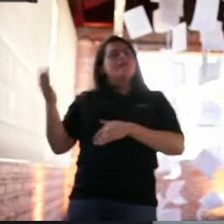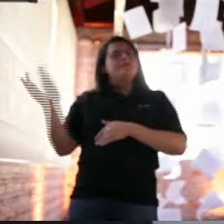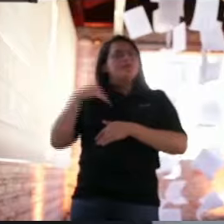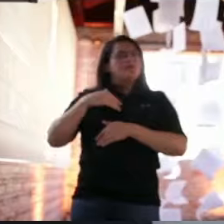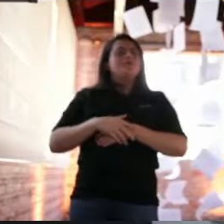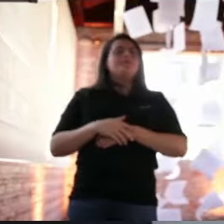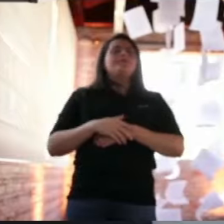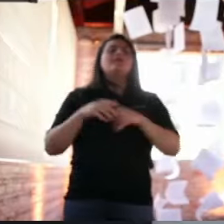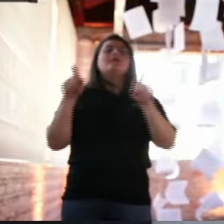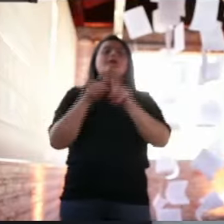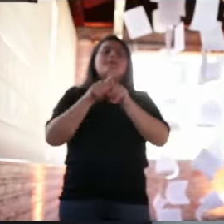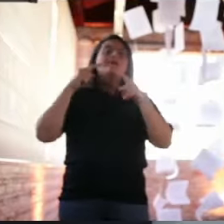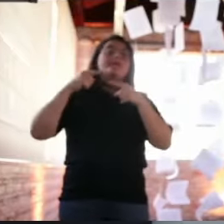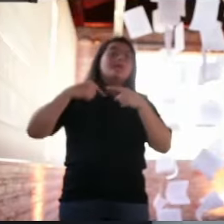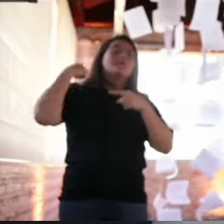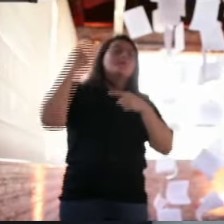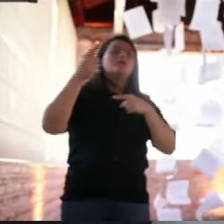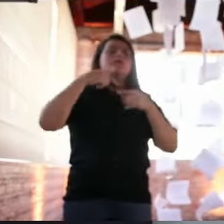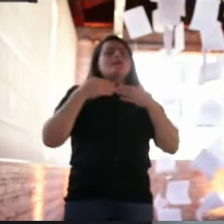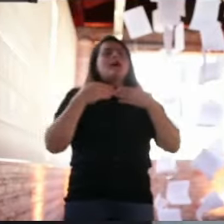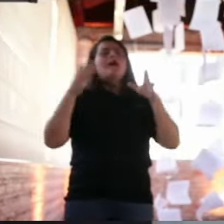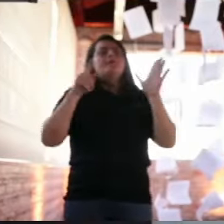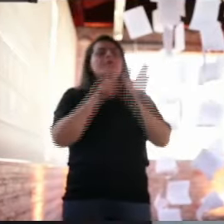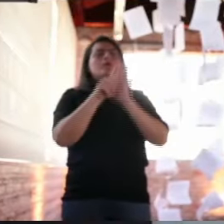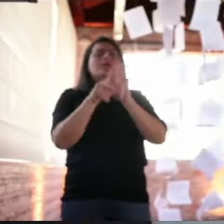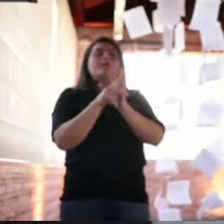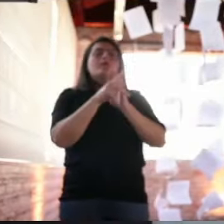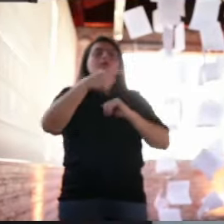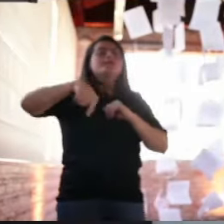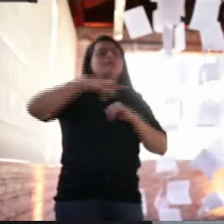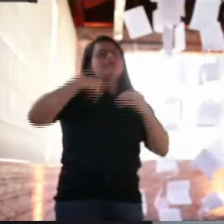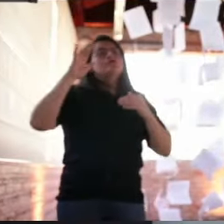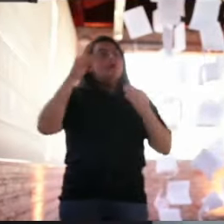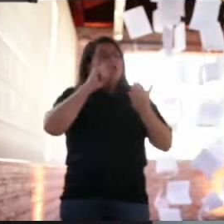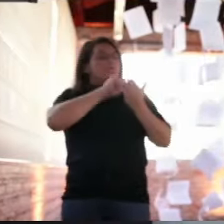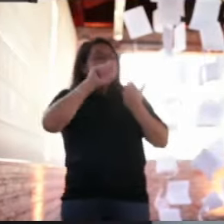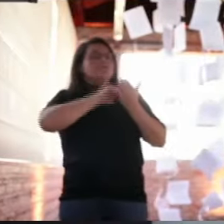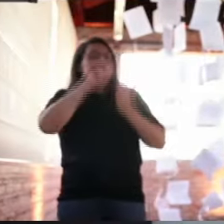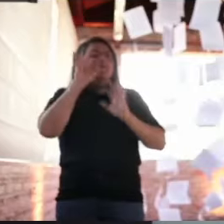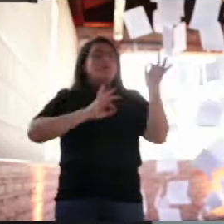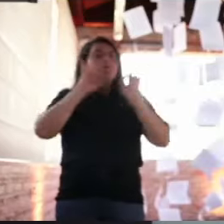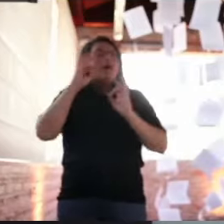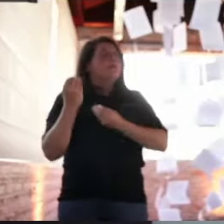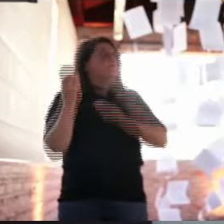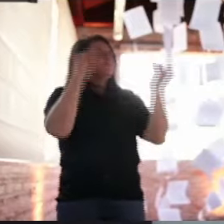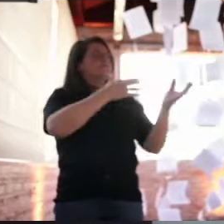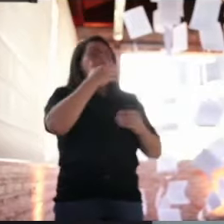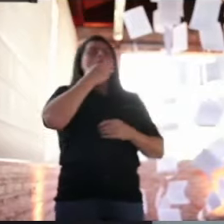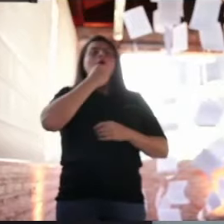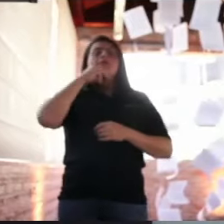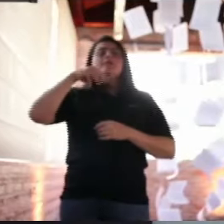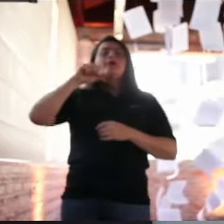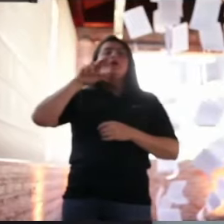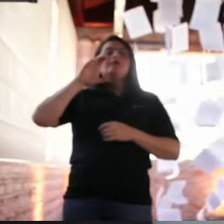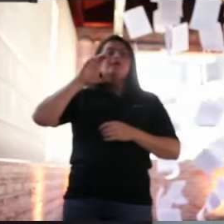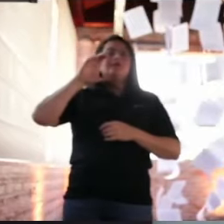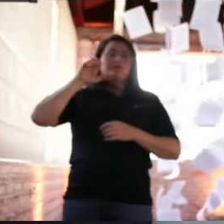logo na sequência a gente abre para as perguntas de vocês Então vão anotando e entregando para o Marcelo